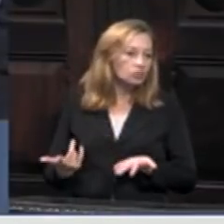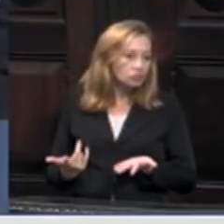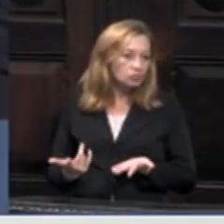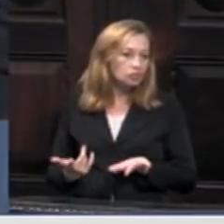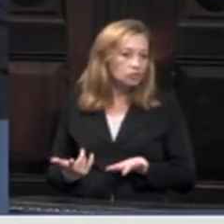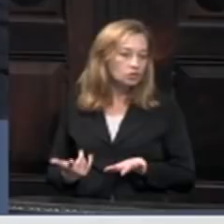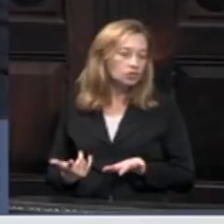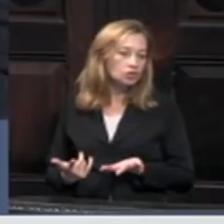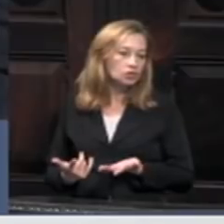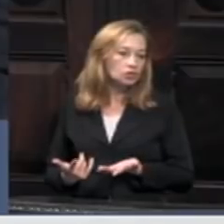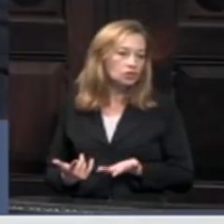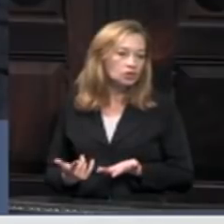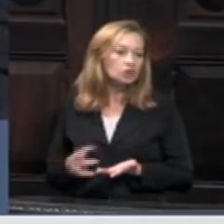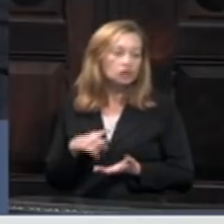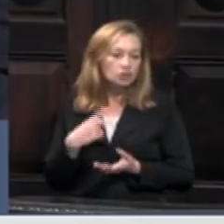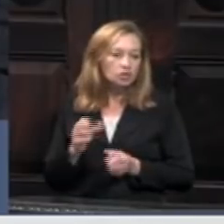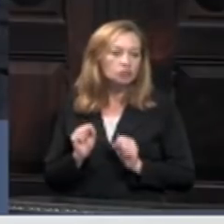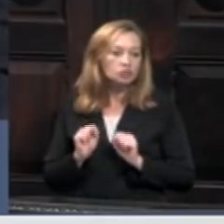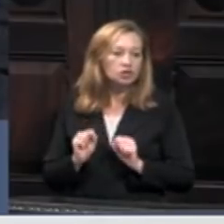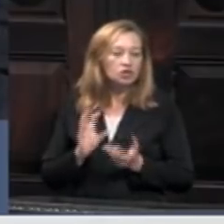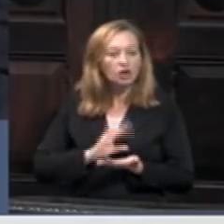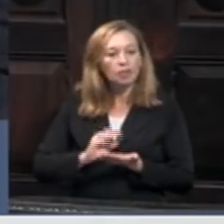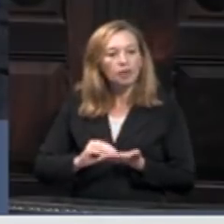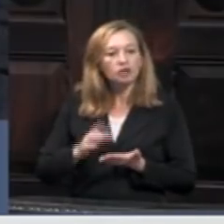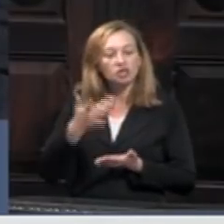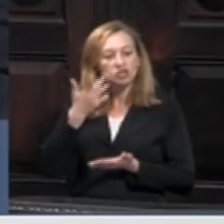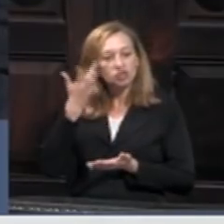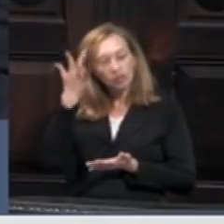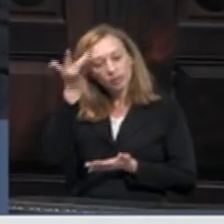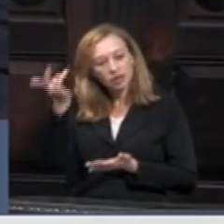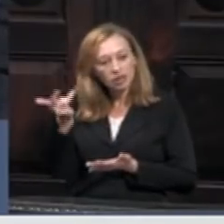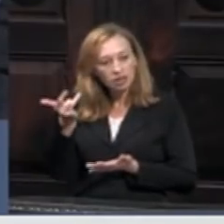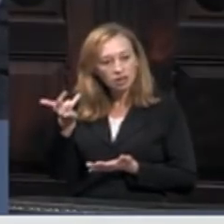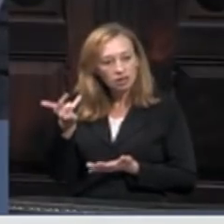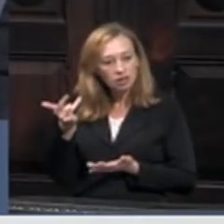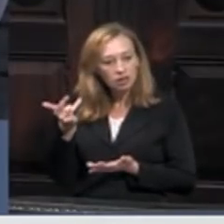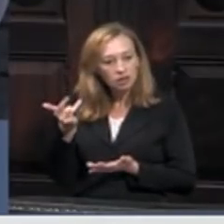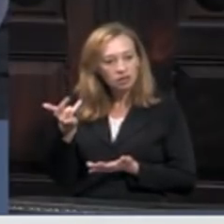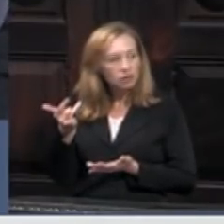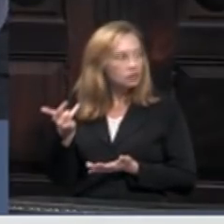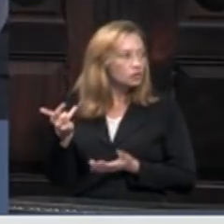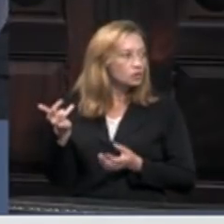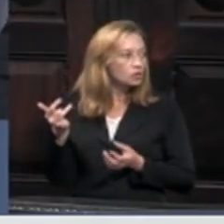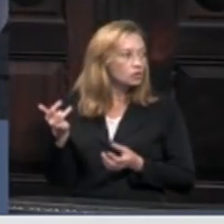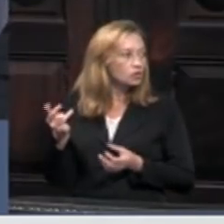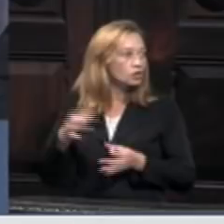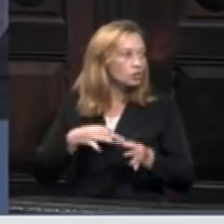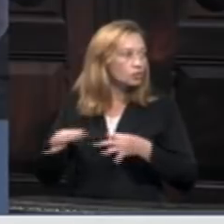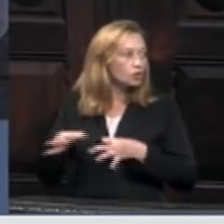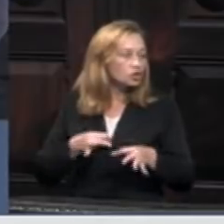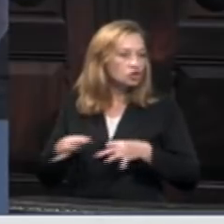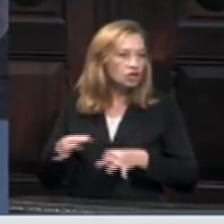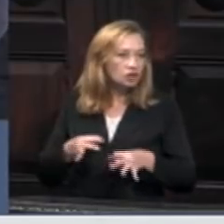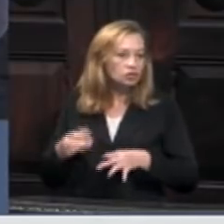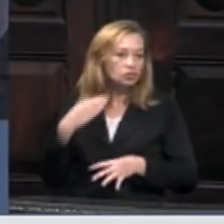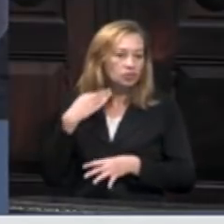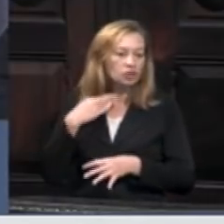com isso a gente colocaria na pauta de amanhã... Isso. O projeto do